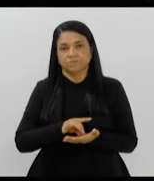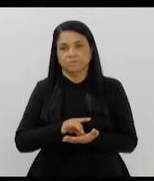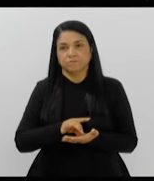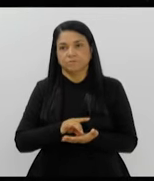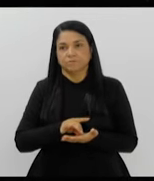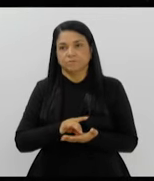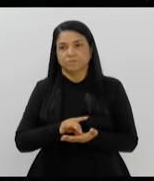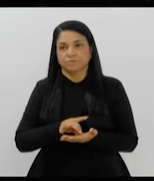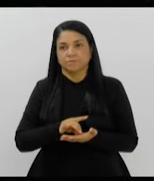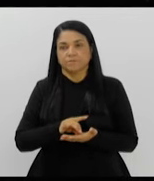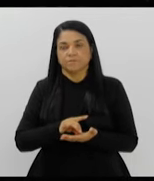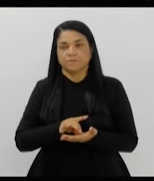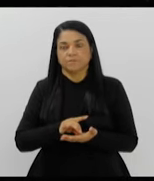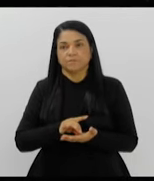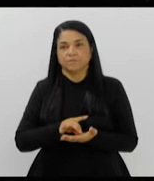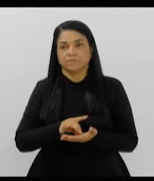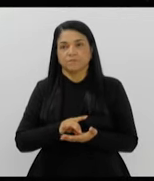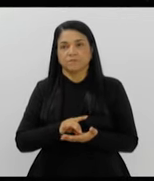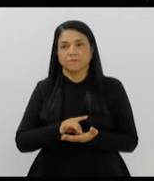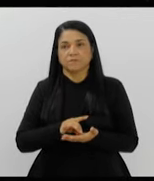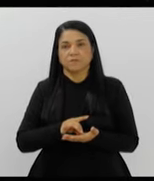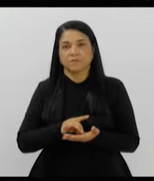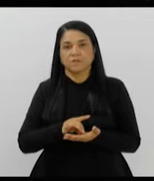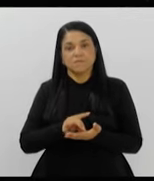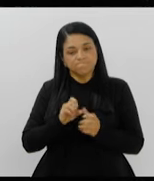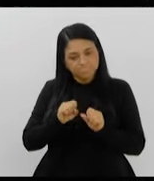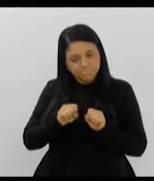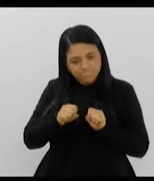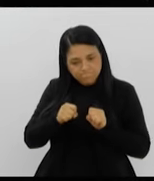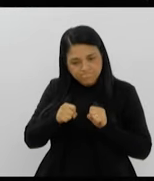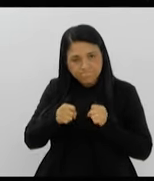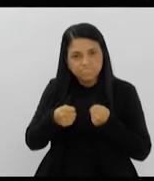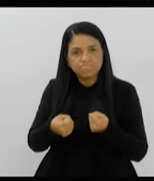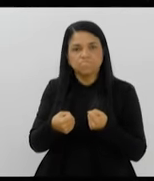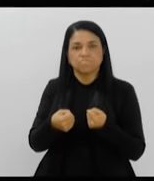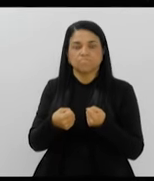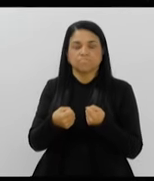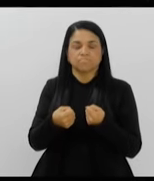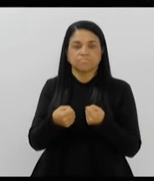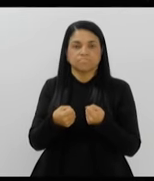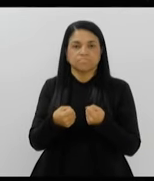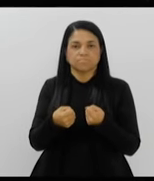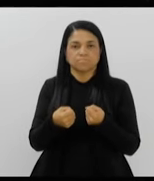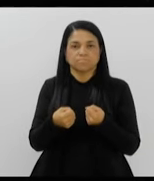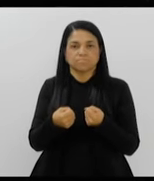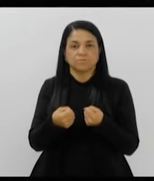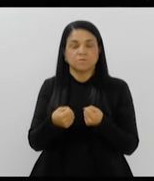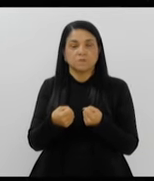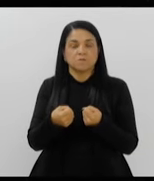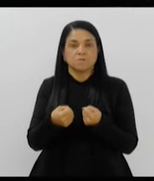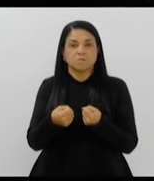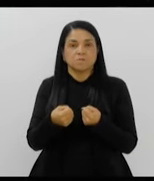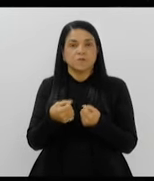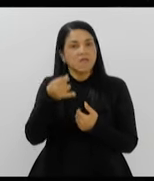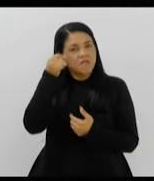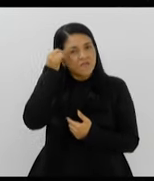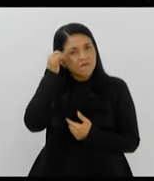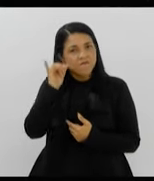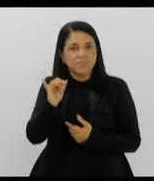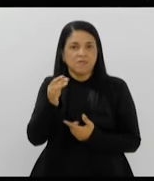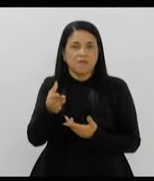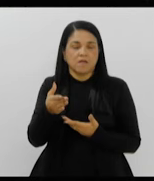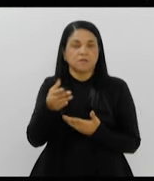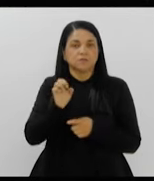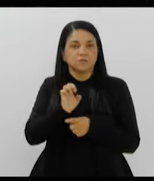de se envidar esforços para a gente não permitir que